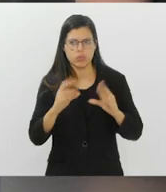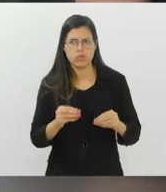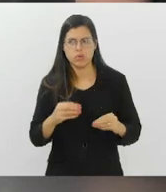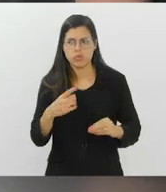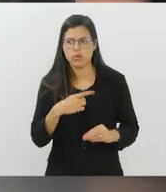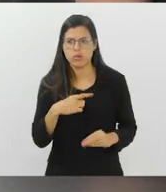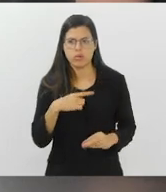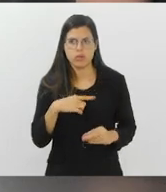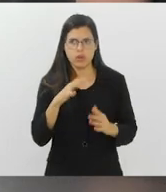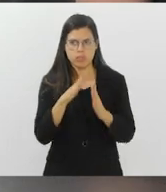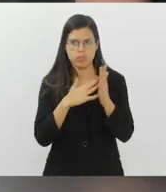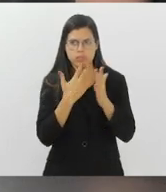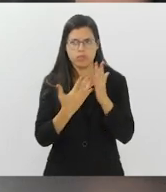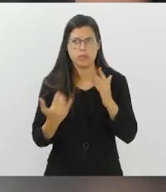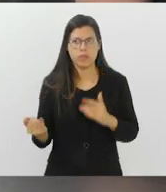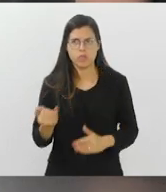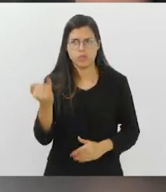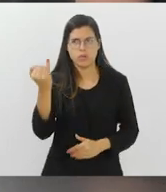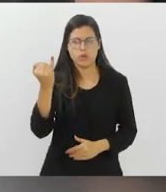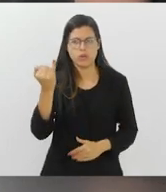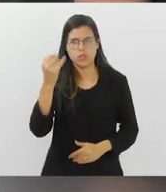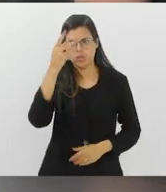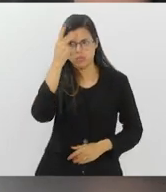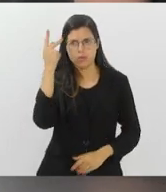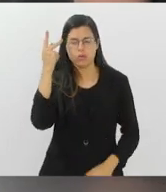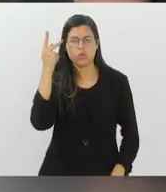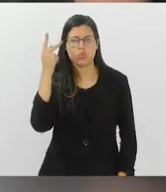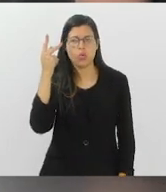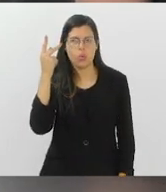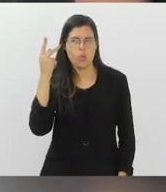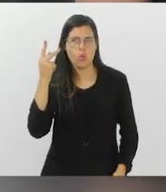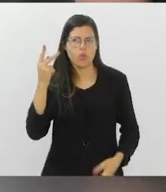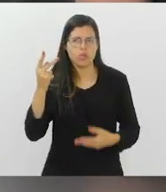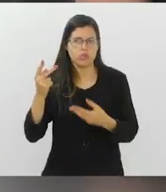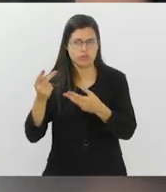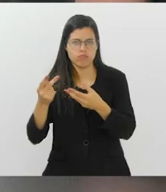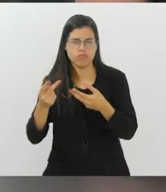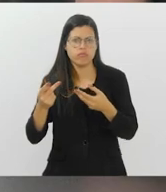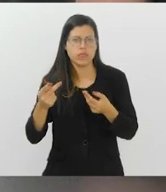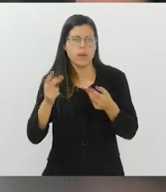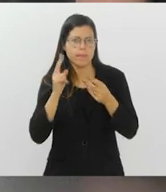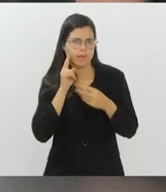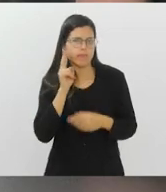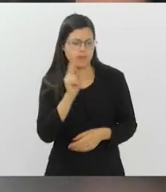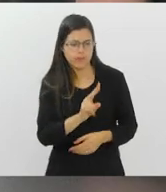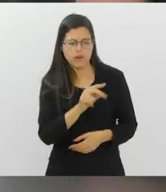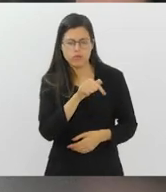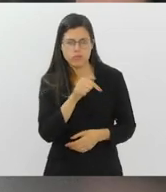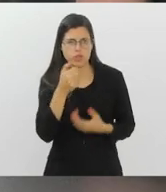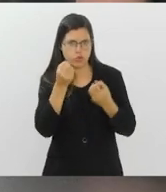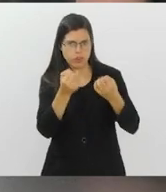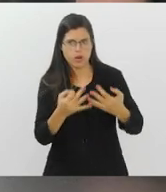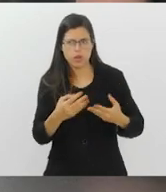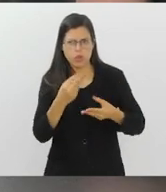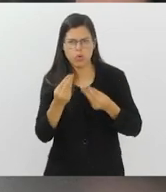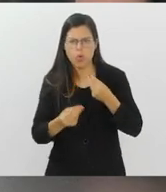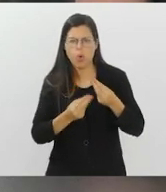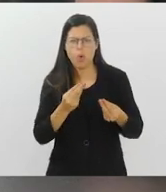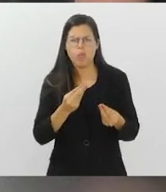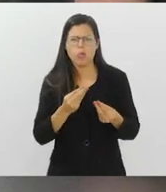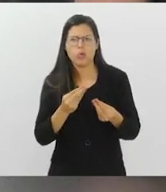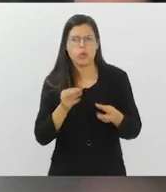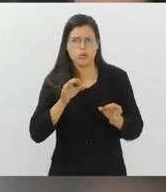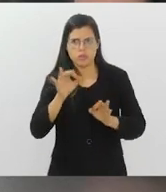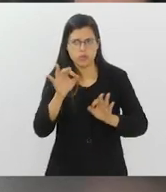acho importante as pessoas aqui ouvirem do senhor como se divide essas